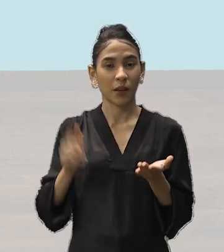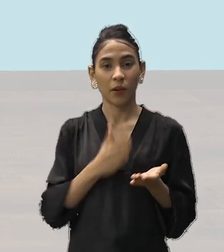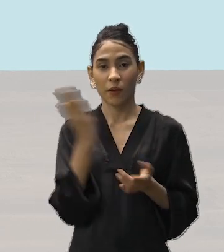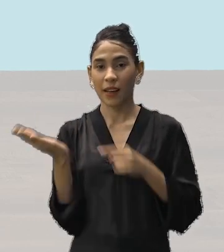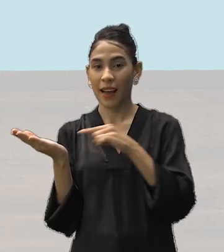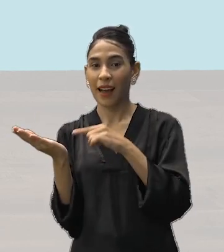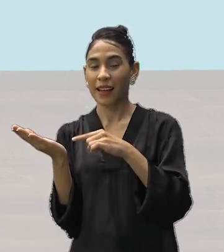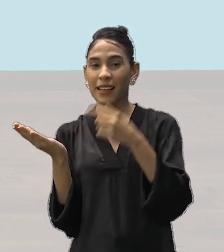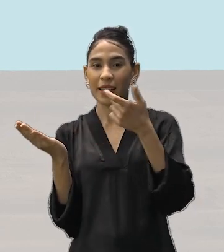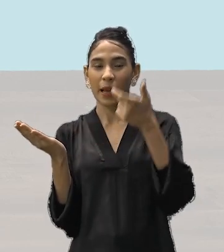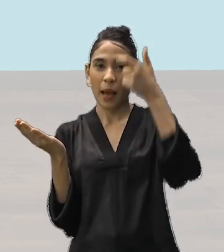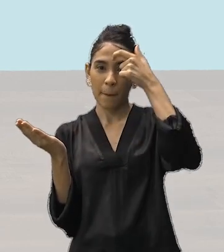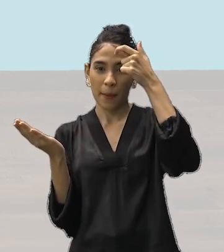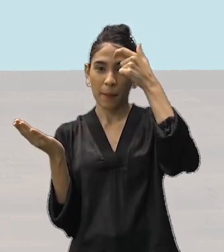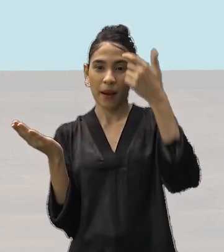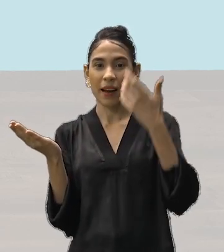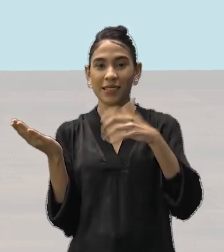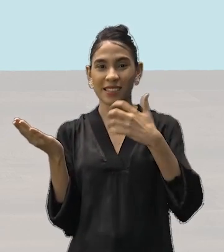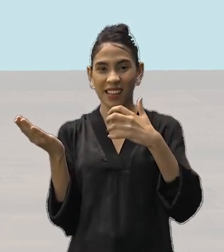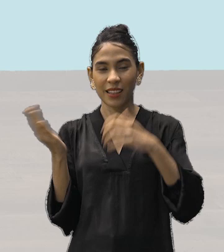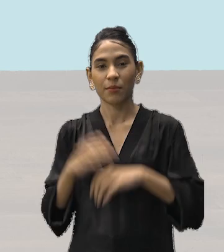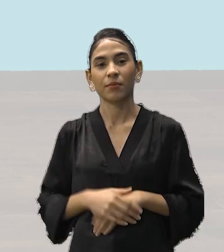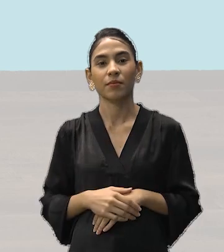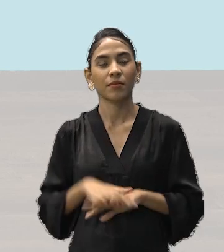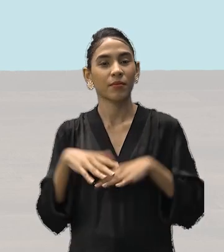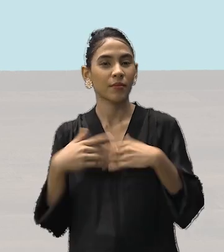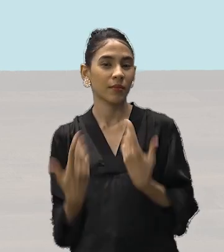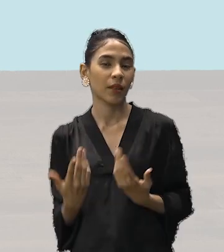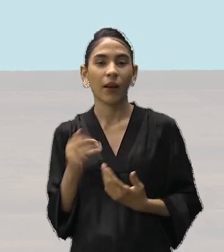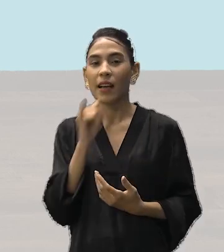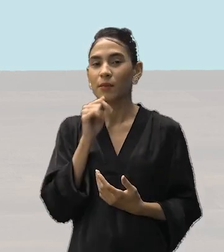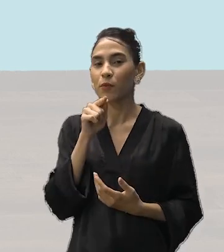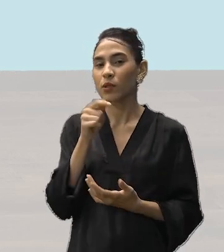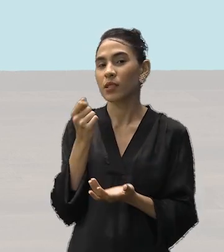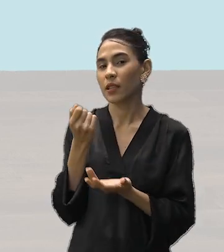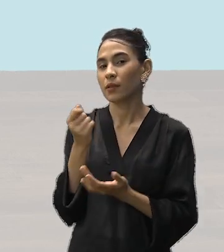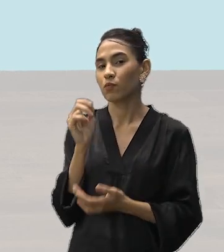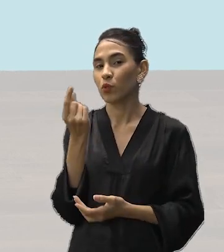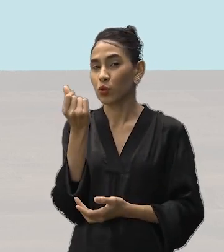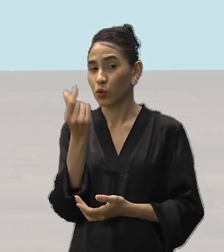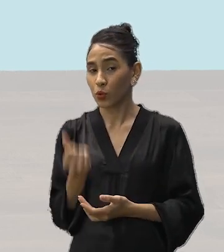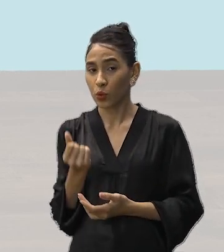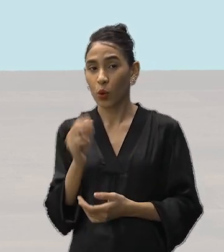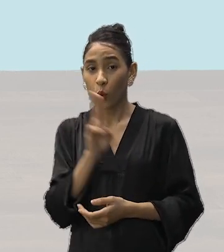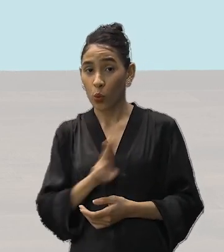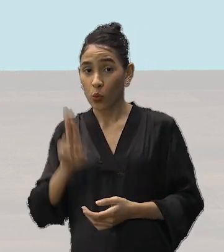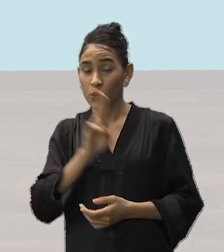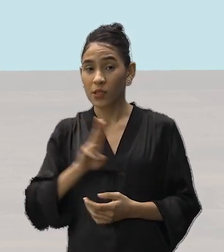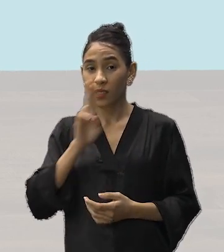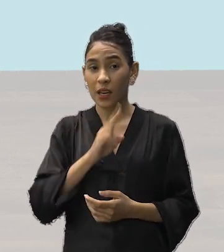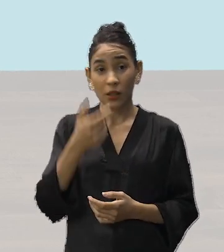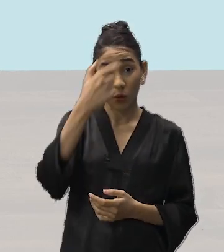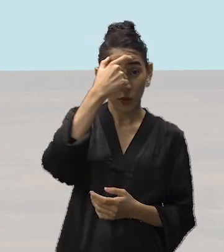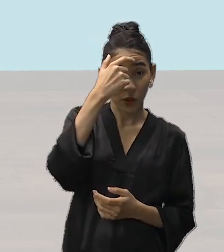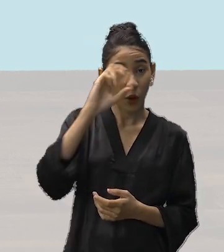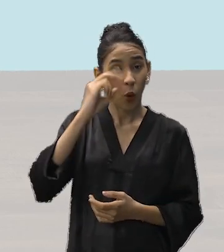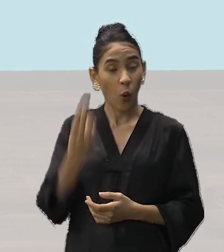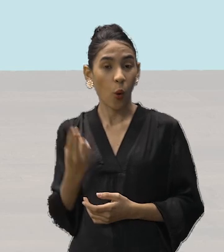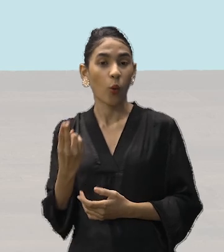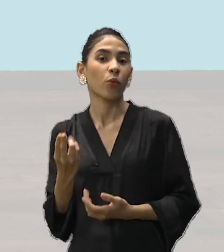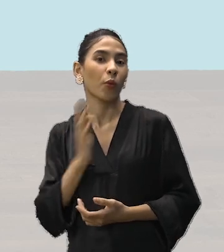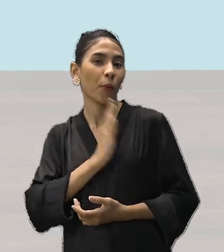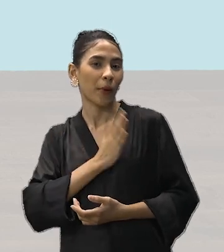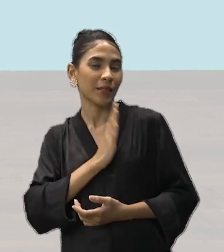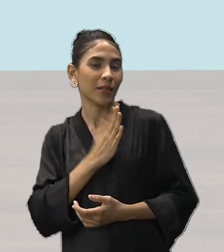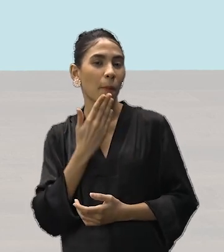tem um cérebro. Ou seja, a gente vai consumir, a gente vai gastar usando a razão ou a emoção. O que é melhor? E